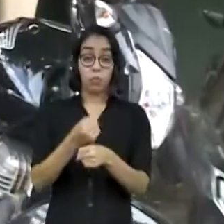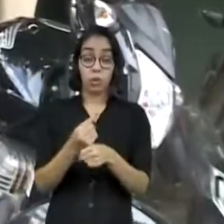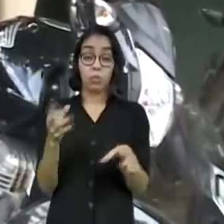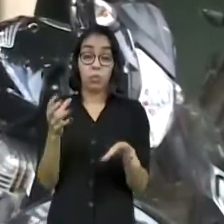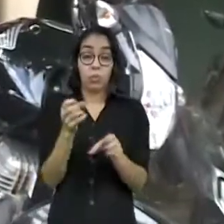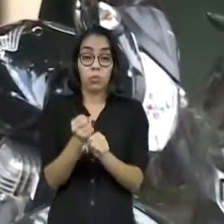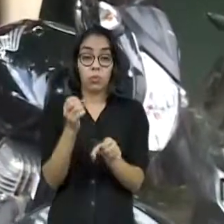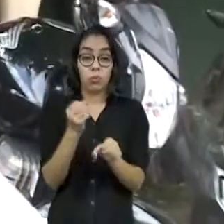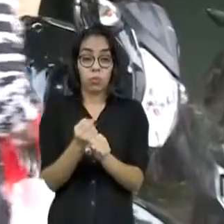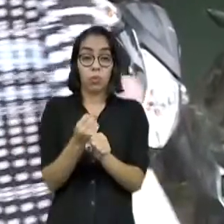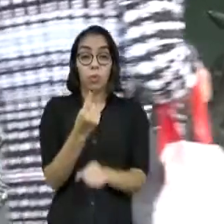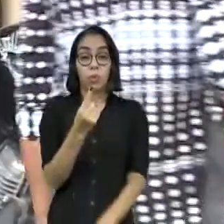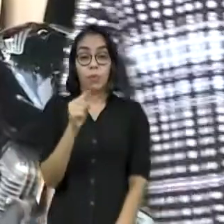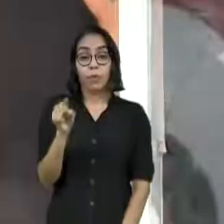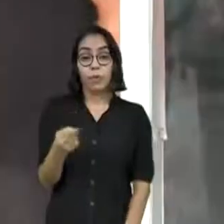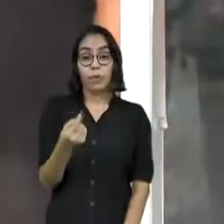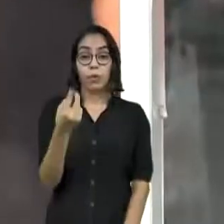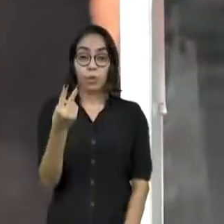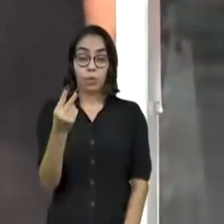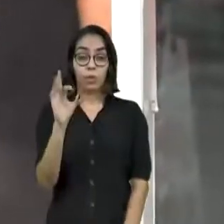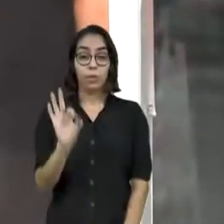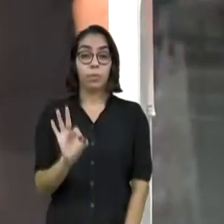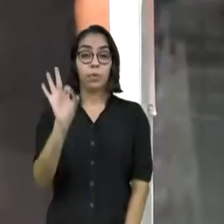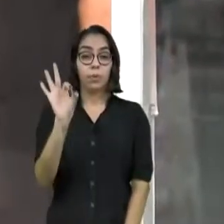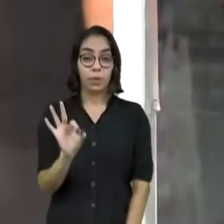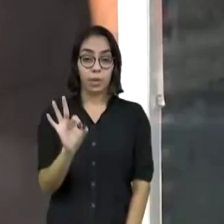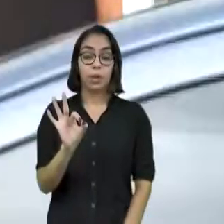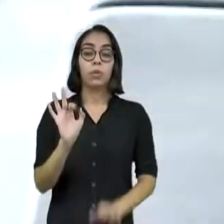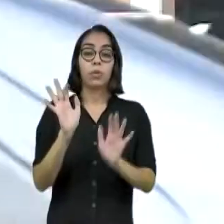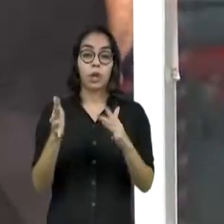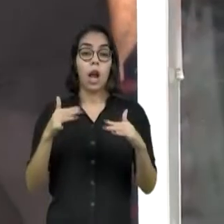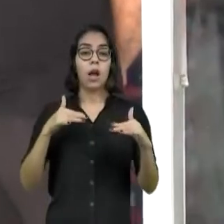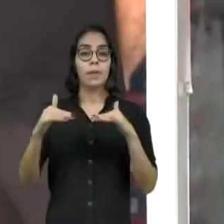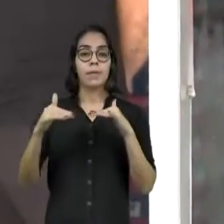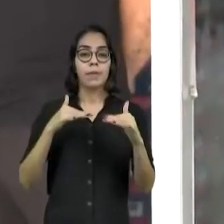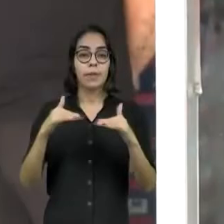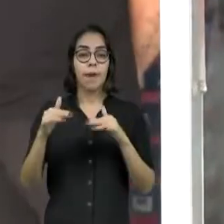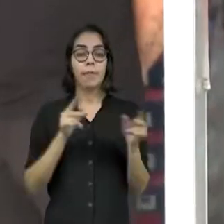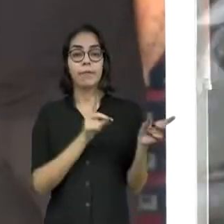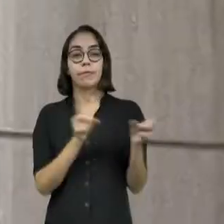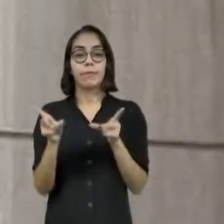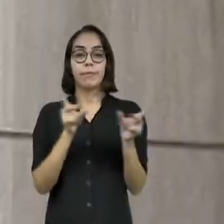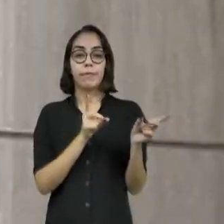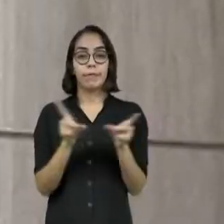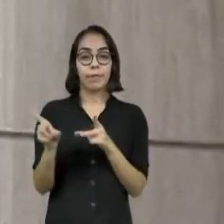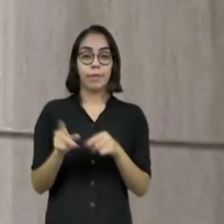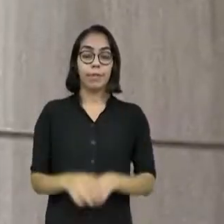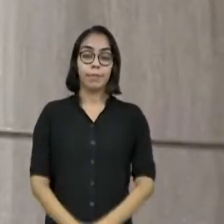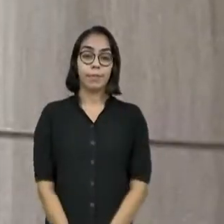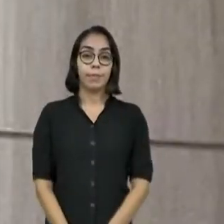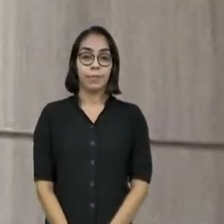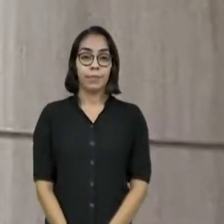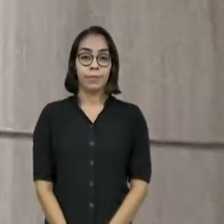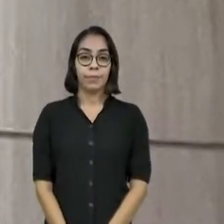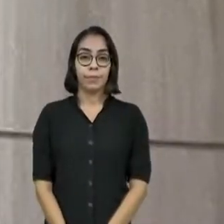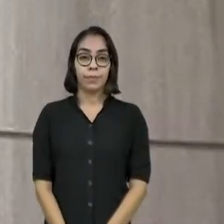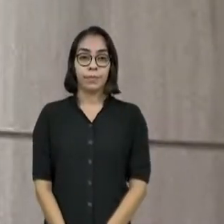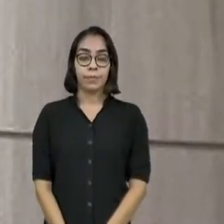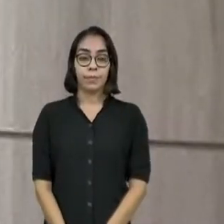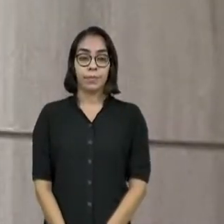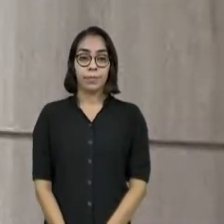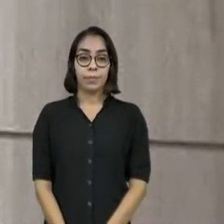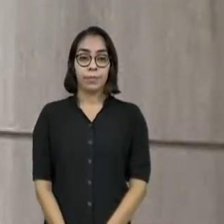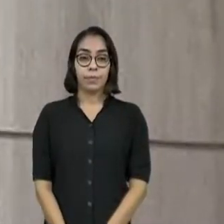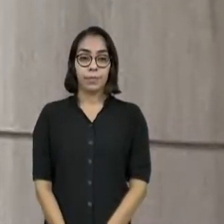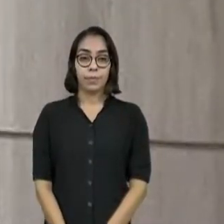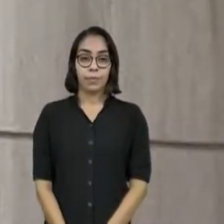de 1,2% no volume de atividades do comércio varejista no estado. Segundo o supervisor da disseminação